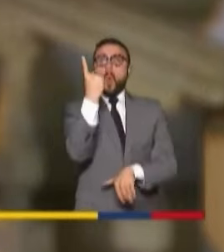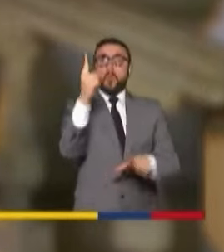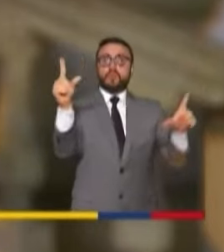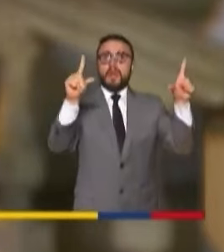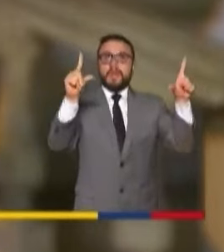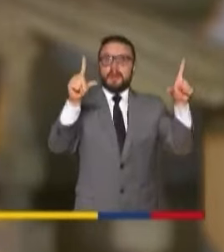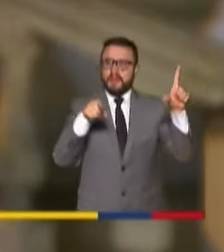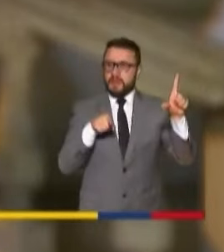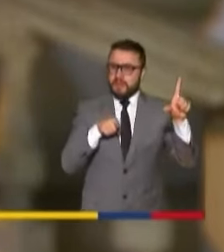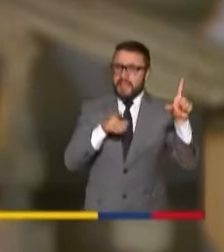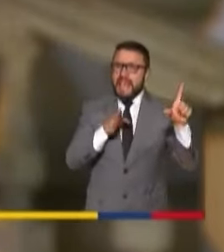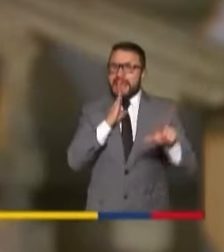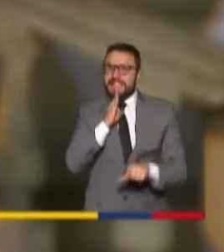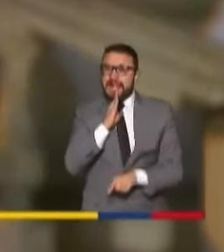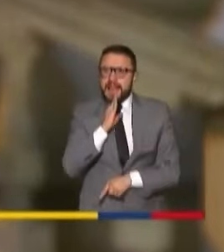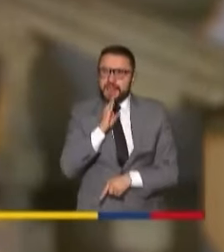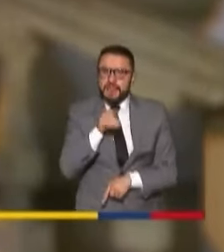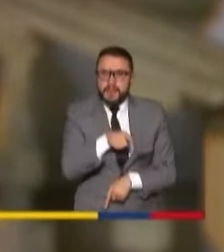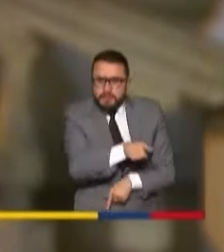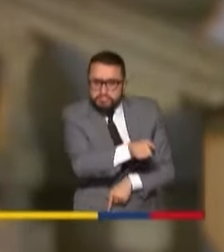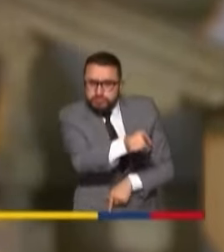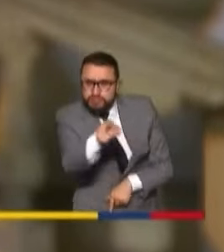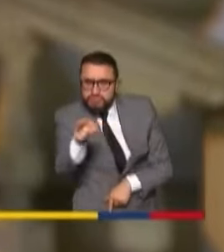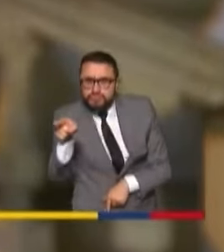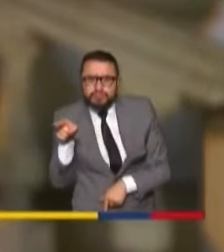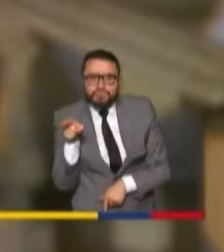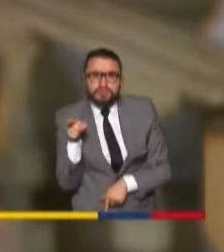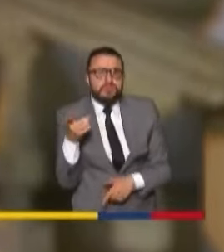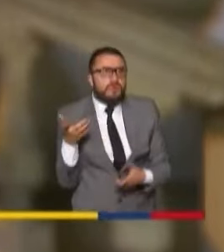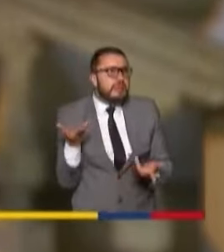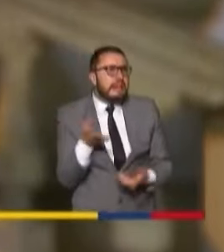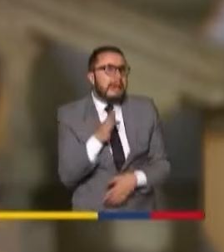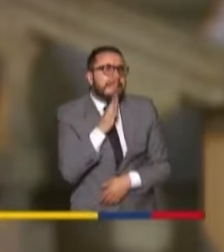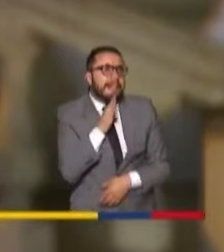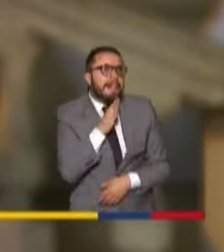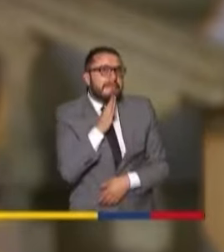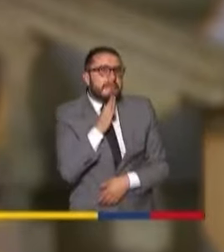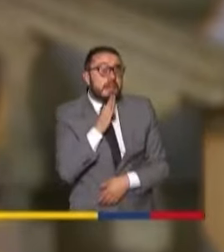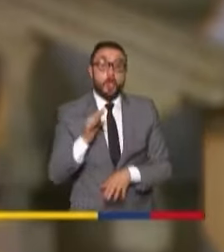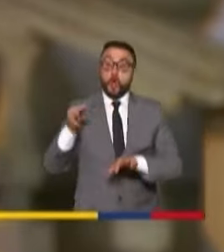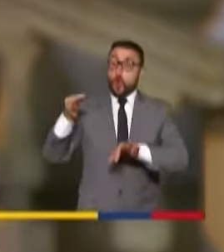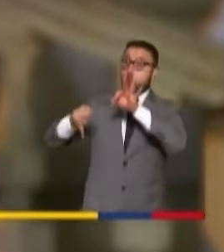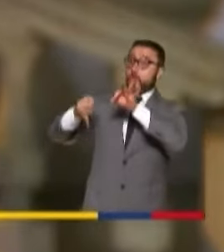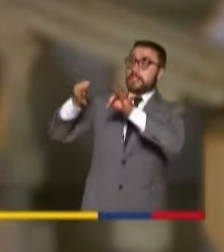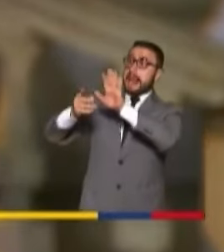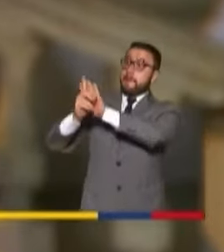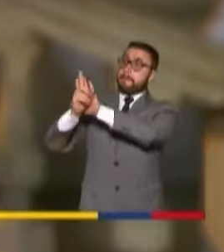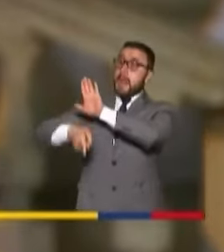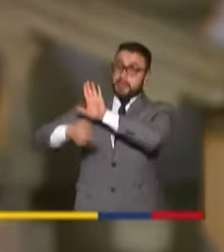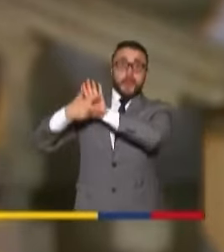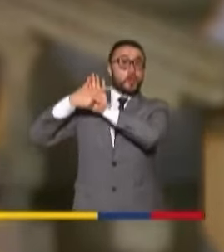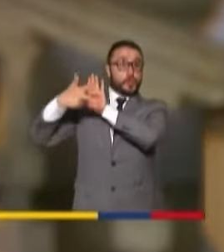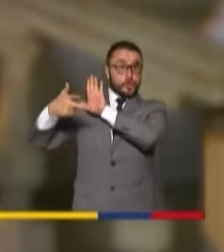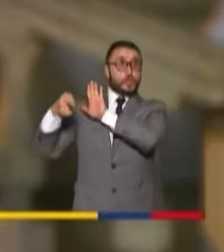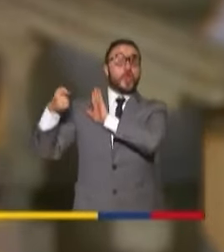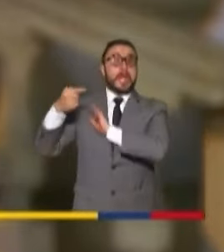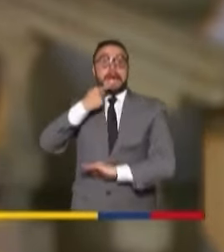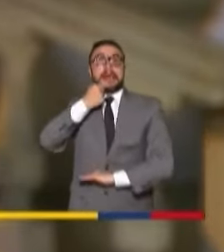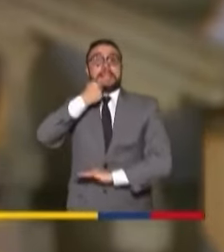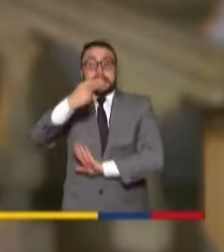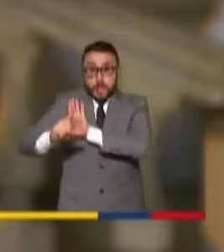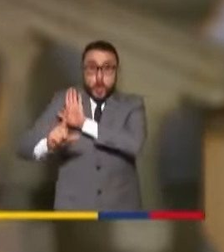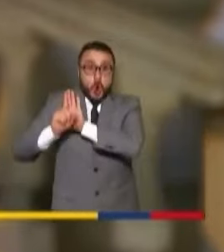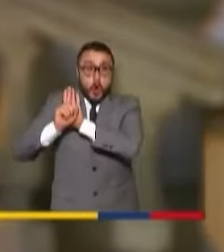golpes. Então, foram nove golpes até o momento. E aí, se um golpe for dado agora, ele vai ser, ou seria o